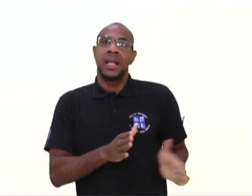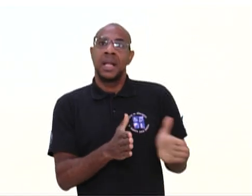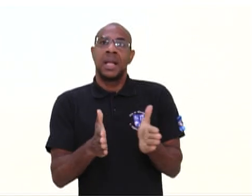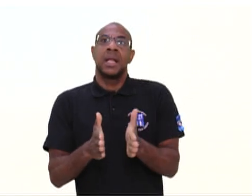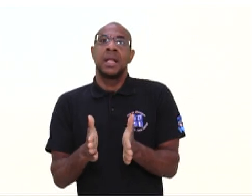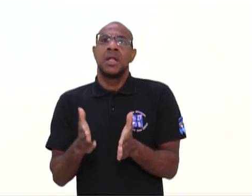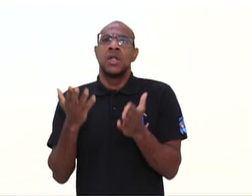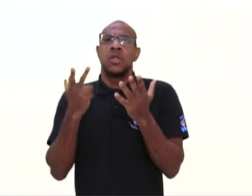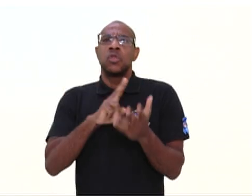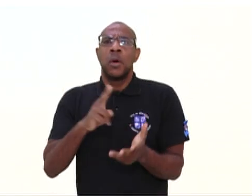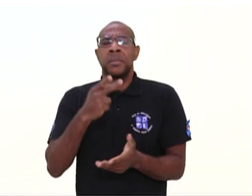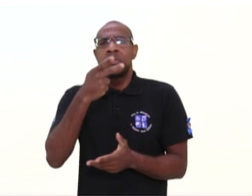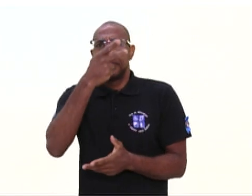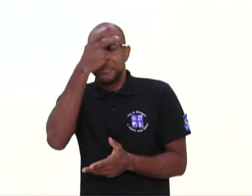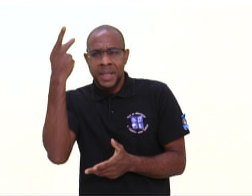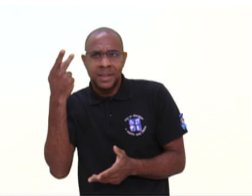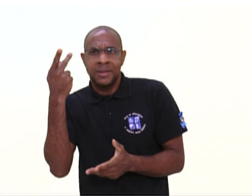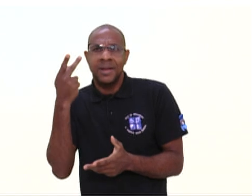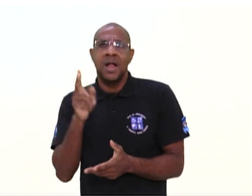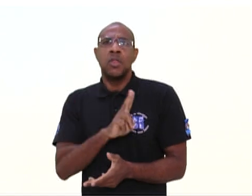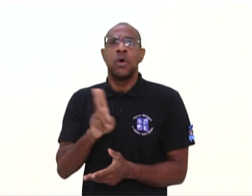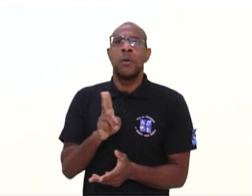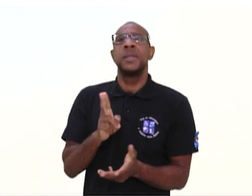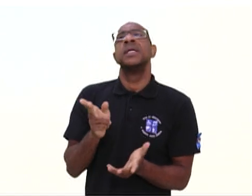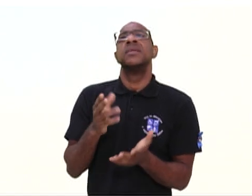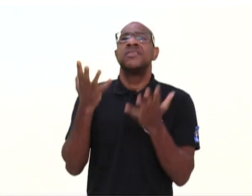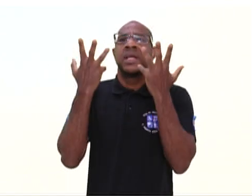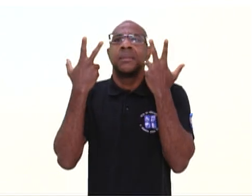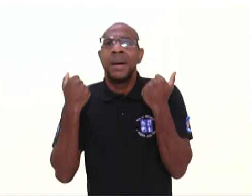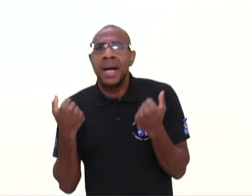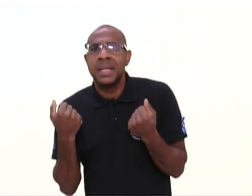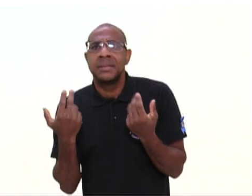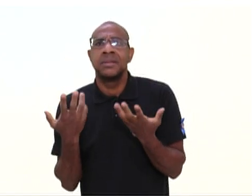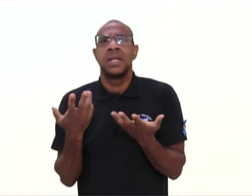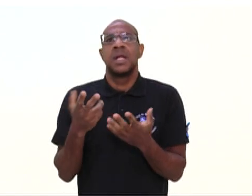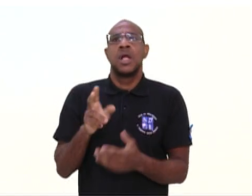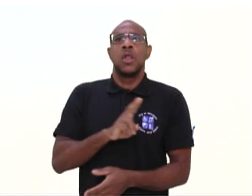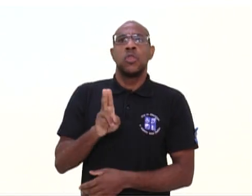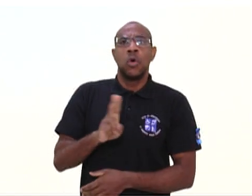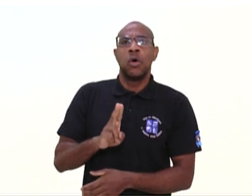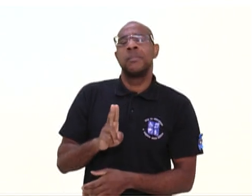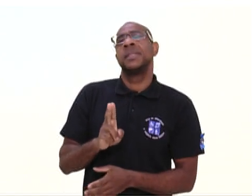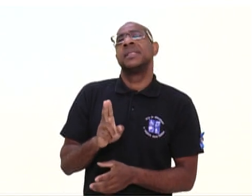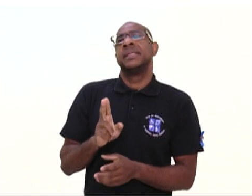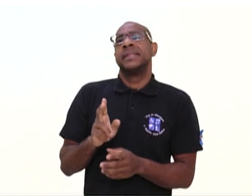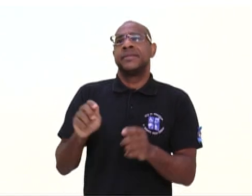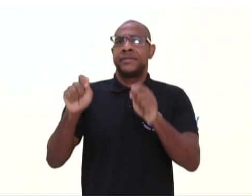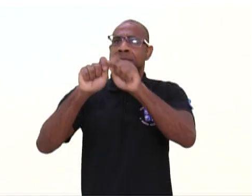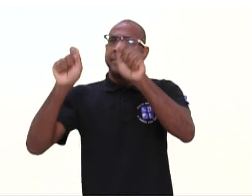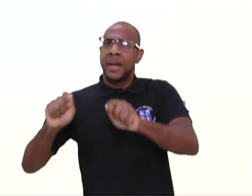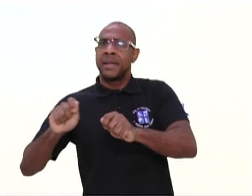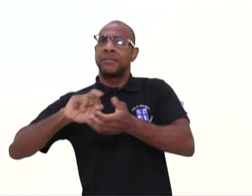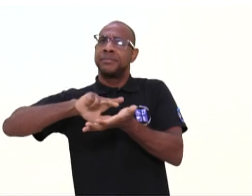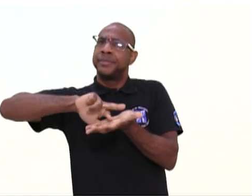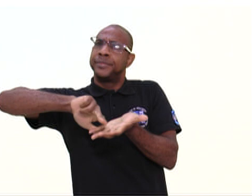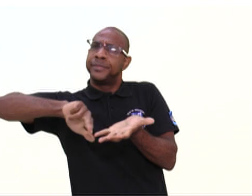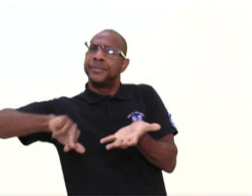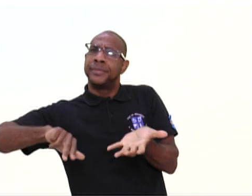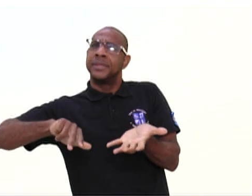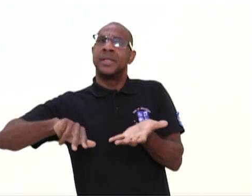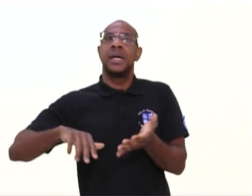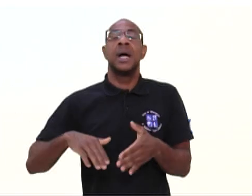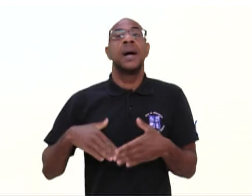nome de bicho, uns com nome de santo, muitos só com apelido, mas todos como a gente, que por aqui